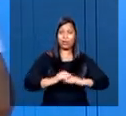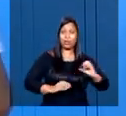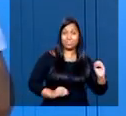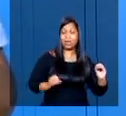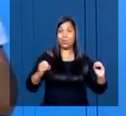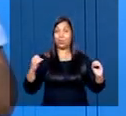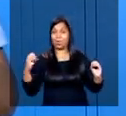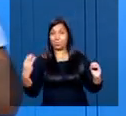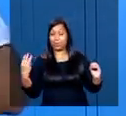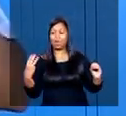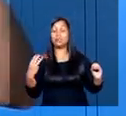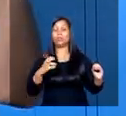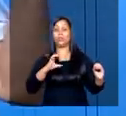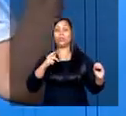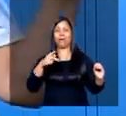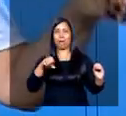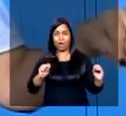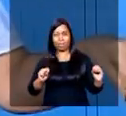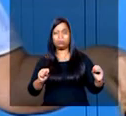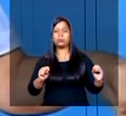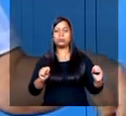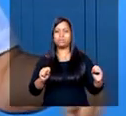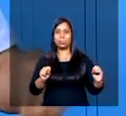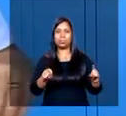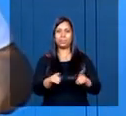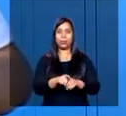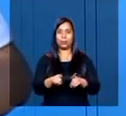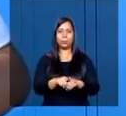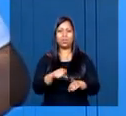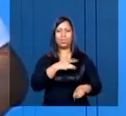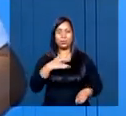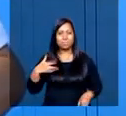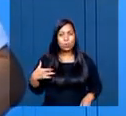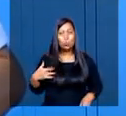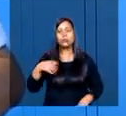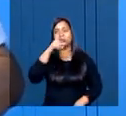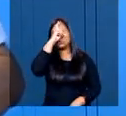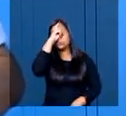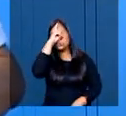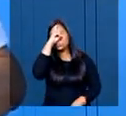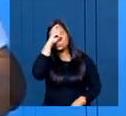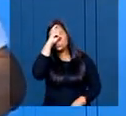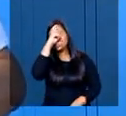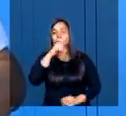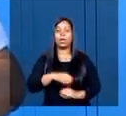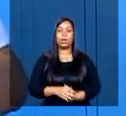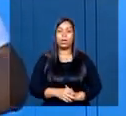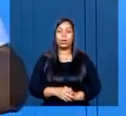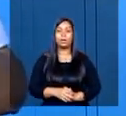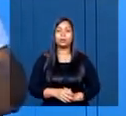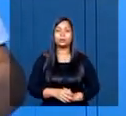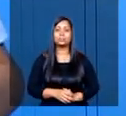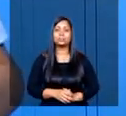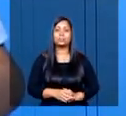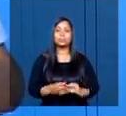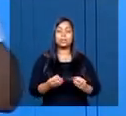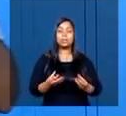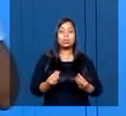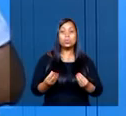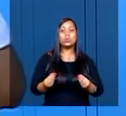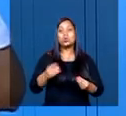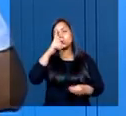3 anos nos CAPS, nas unidades básicas de saúde, nos hospitais, né? Sim. Hospitais que têm grandes